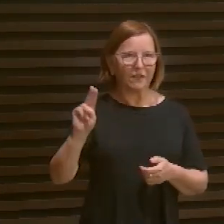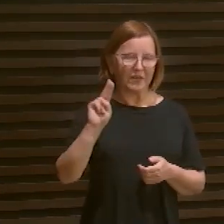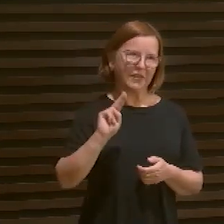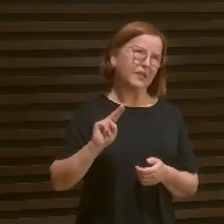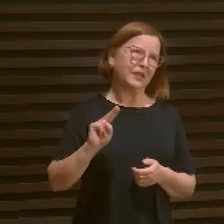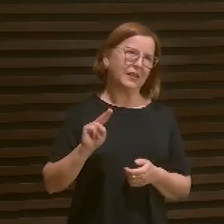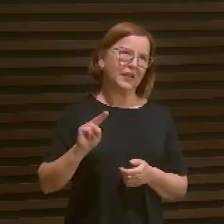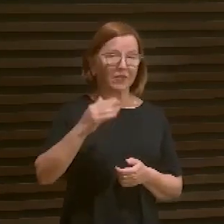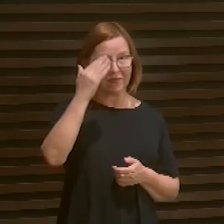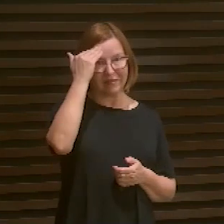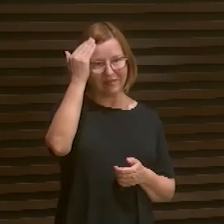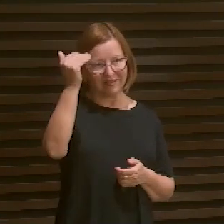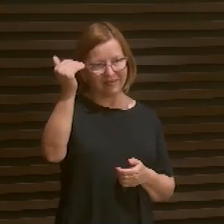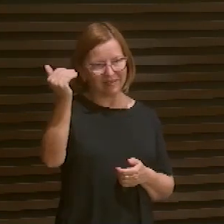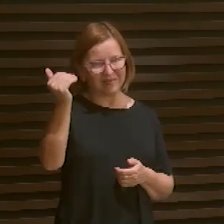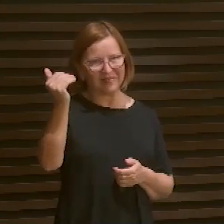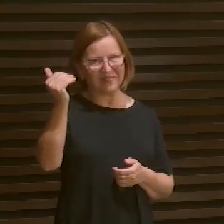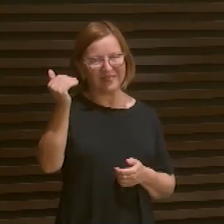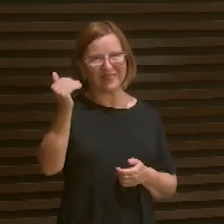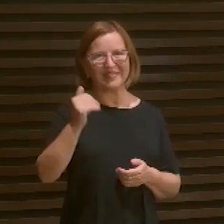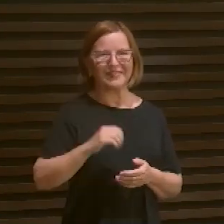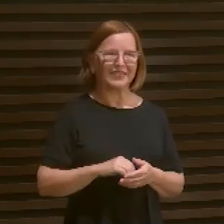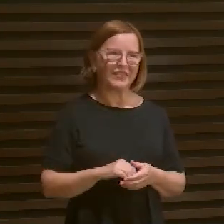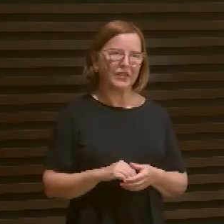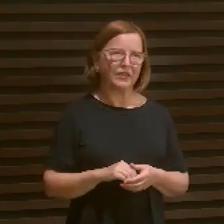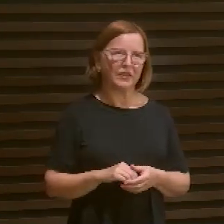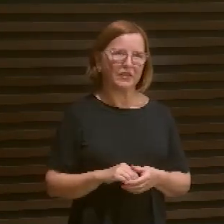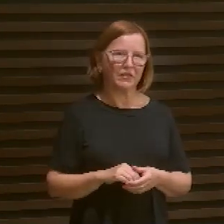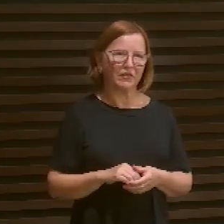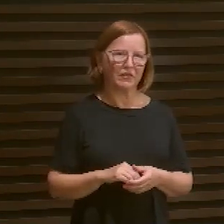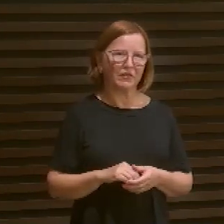que é muito famosa, ela